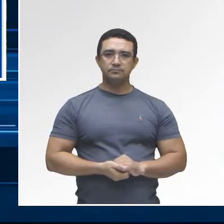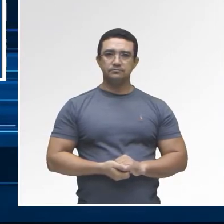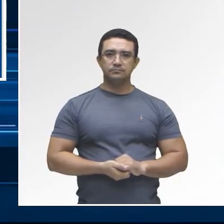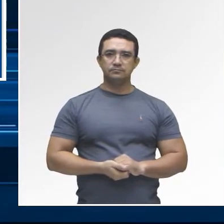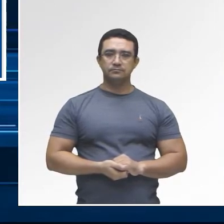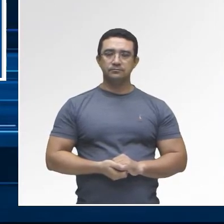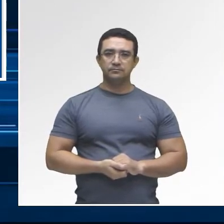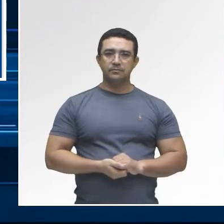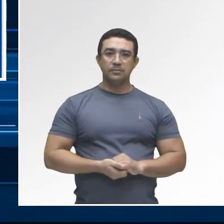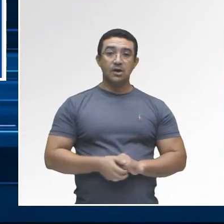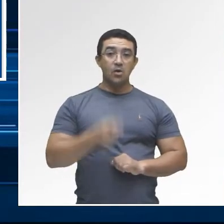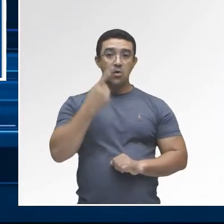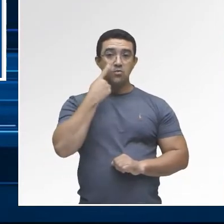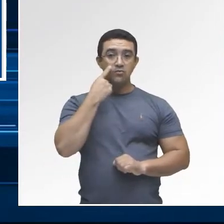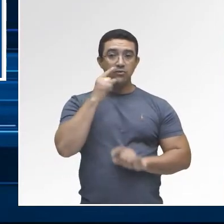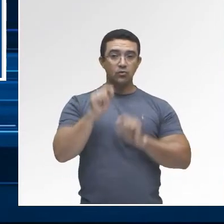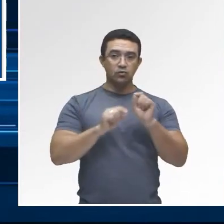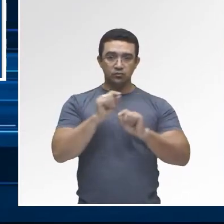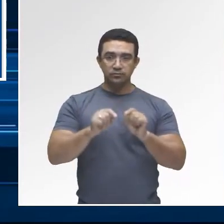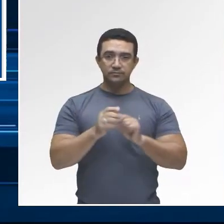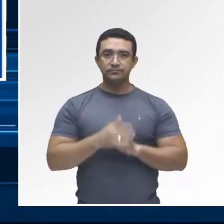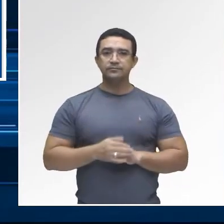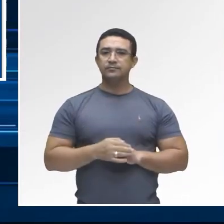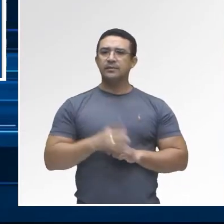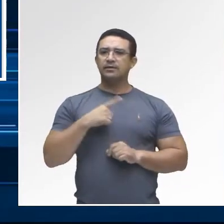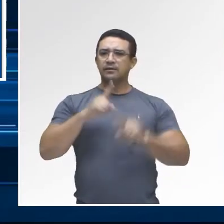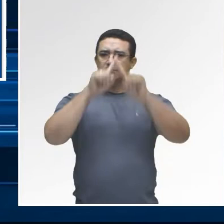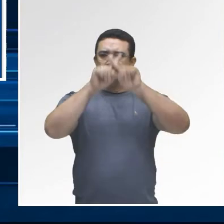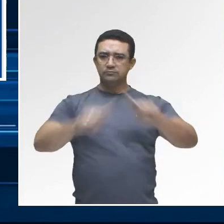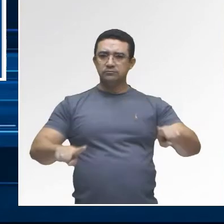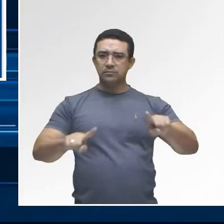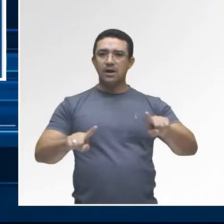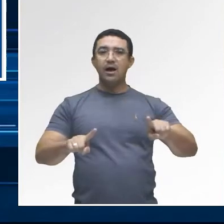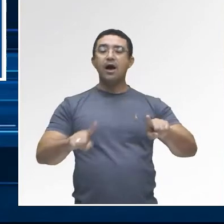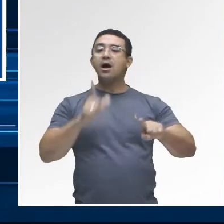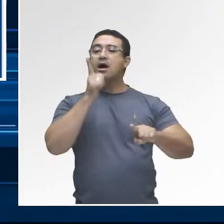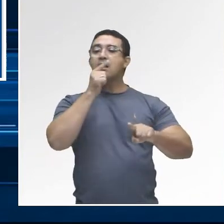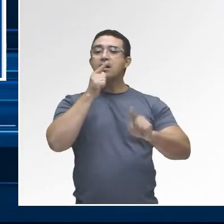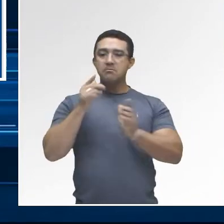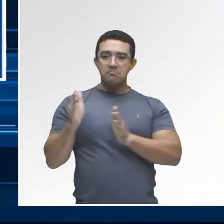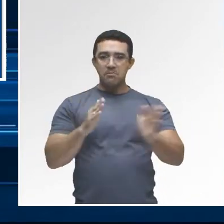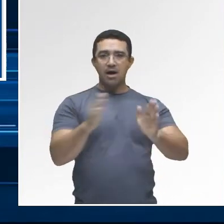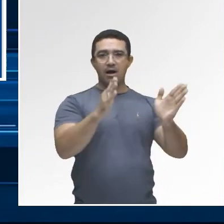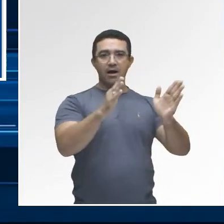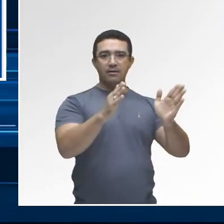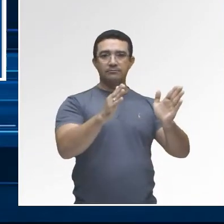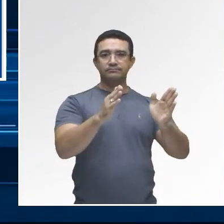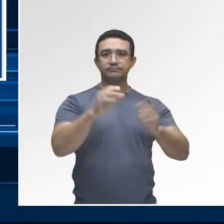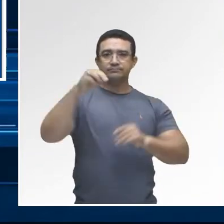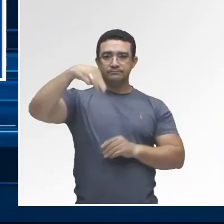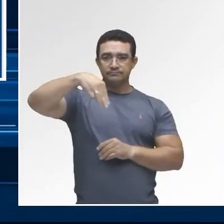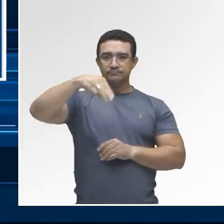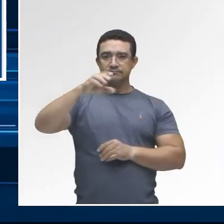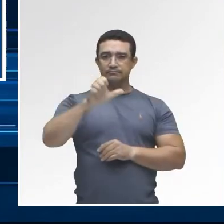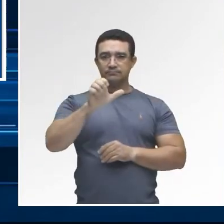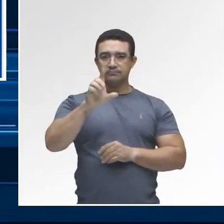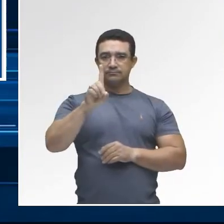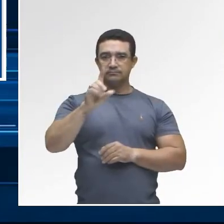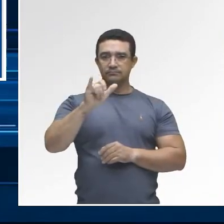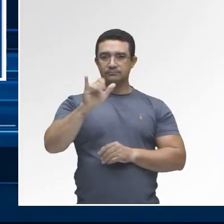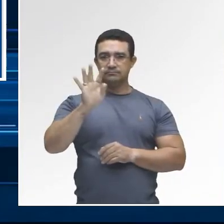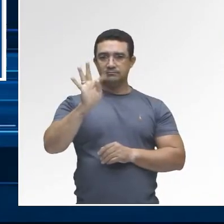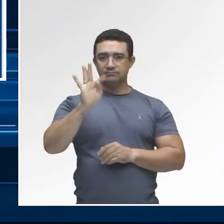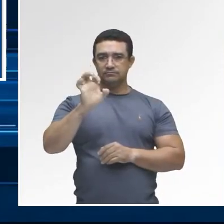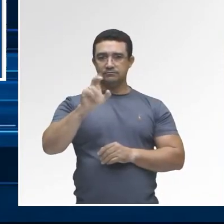A gente vai ver ali, olha, uma disputa pelo mar Mediterrâneo. Roma vence Cartago nas guerras púnicas. Isso aí